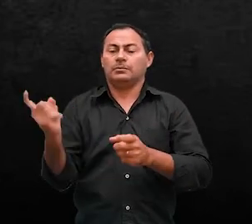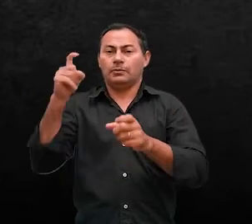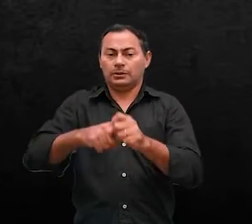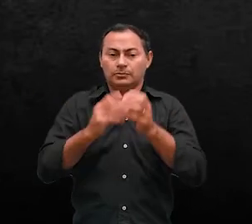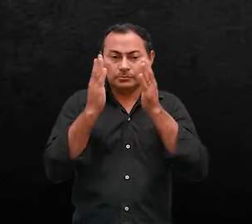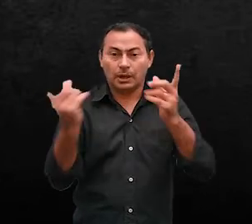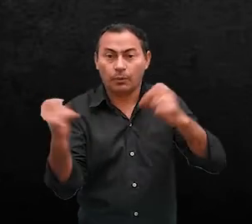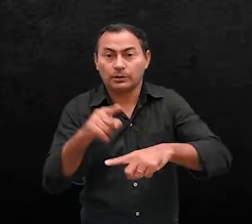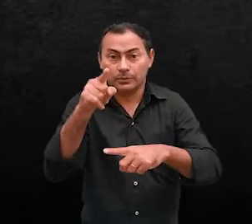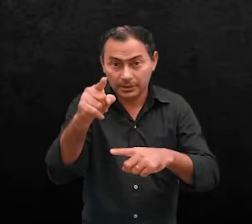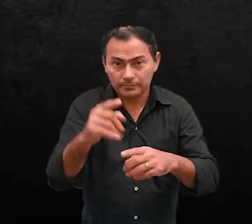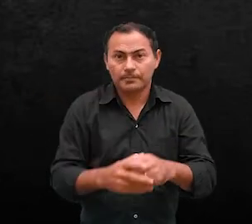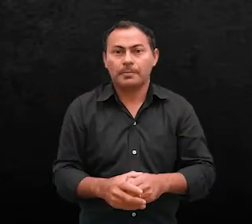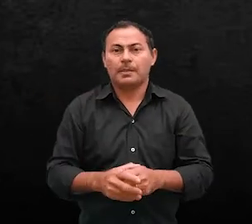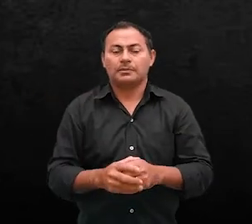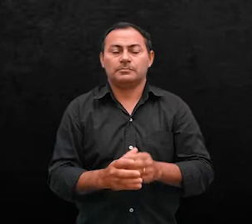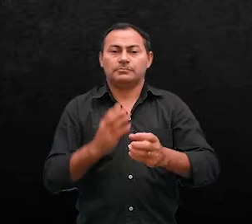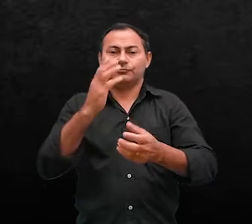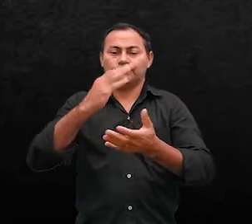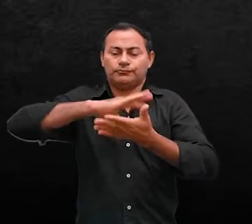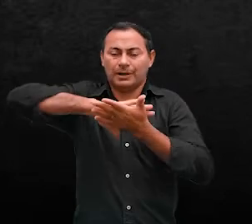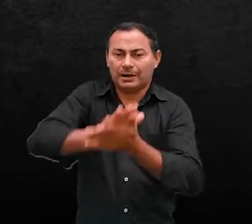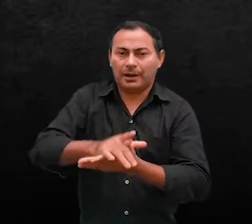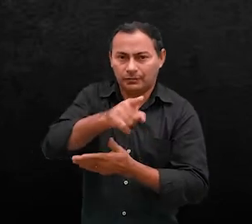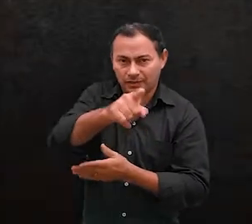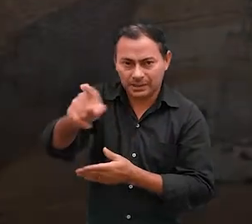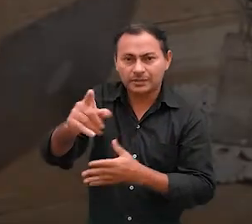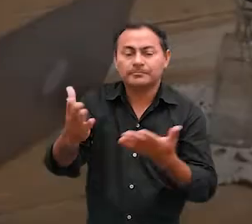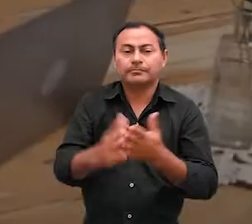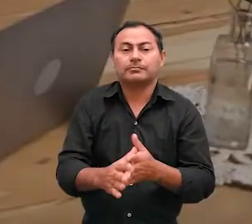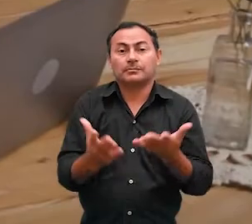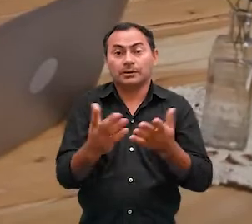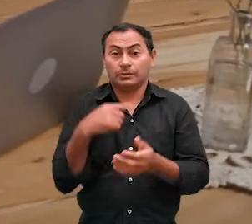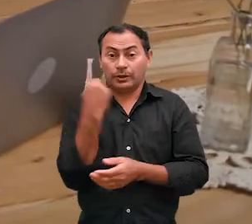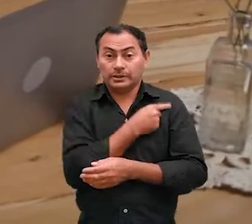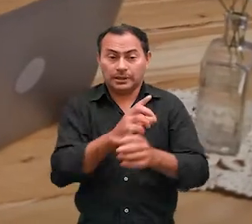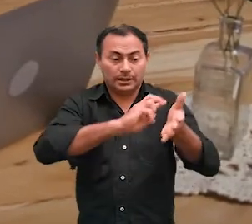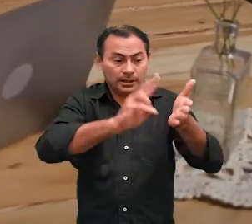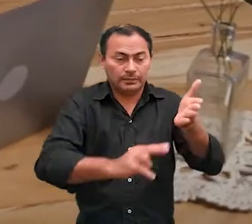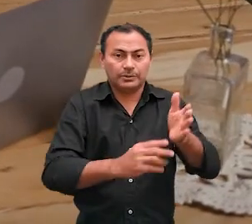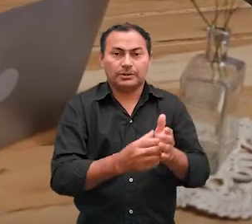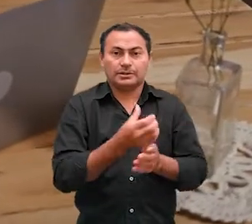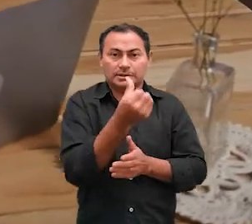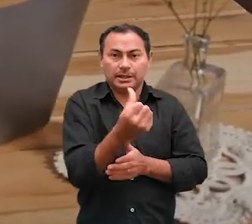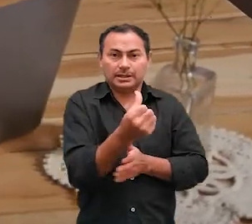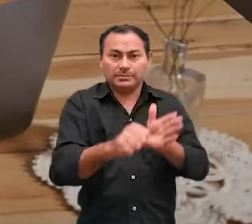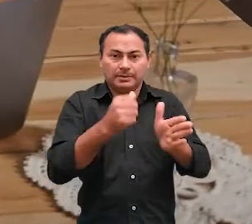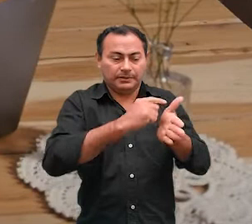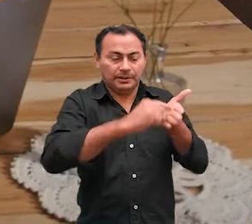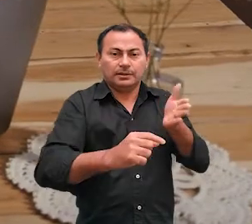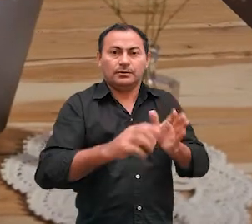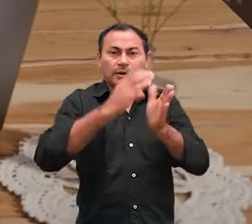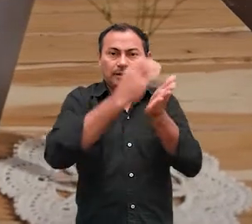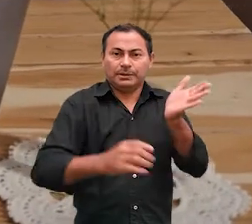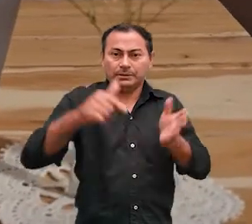aqueles voltando-se contra vocês os despedaçaram que acabamos de ler os seis primeiros Versículos